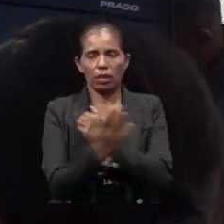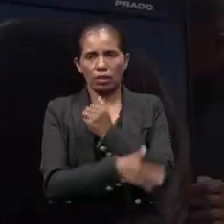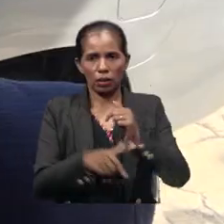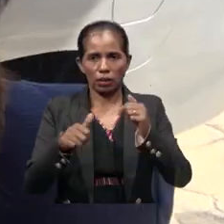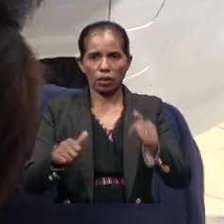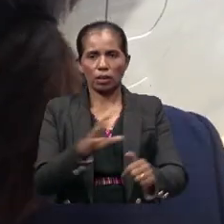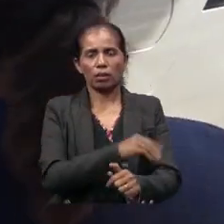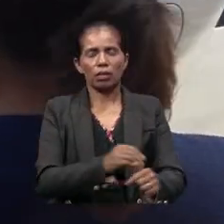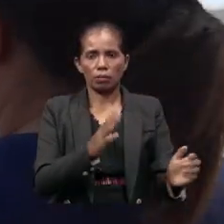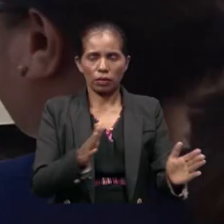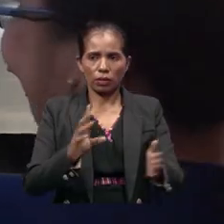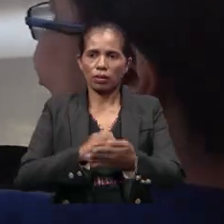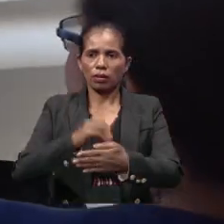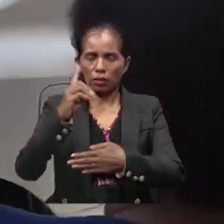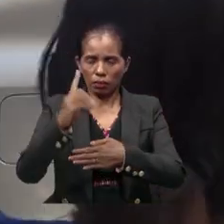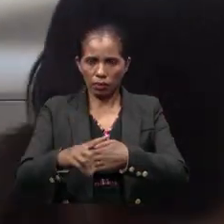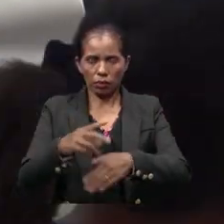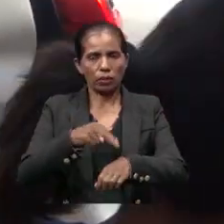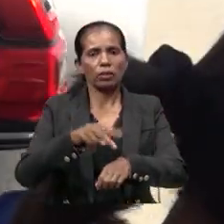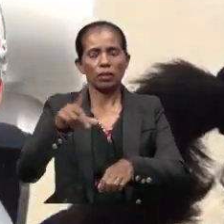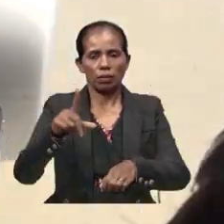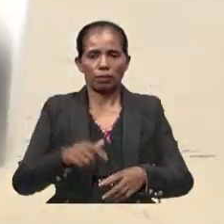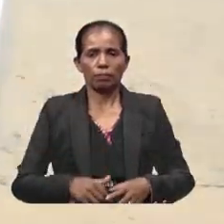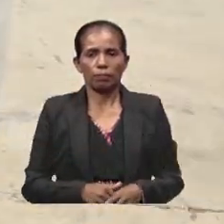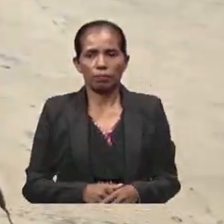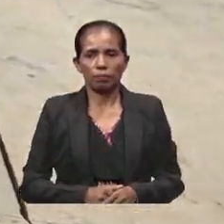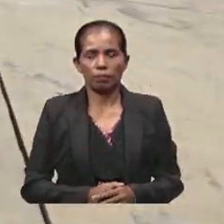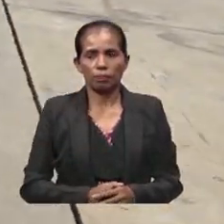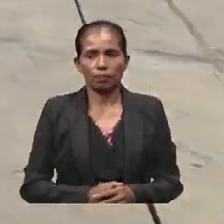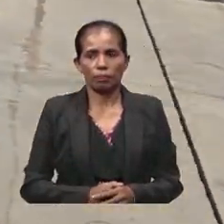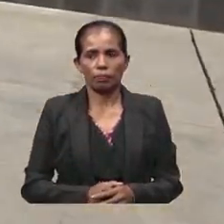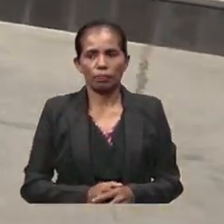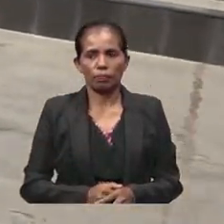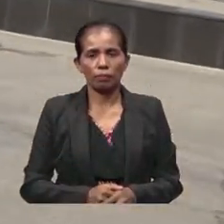ne acelera o processo de desenvolvimento nacional. André Tismenes, Luciano Amaral, GMN.